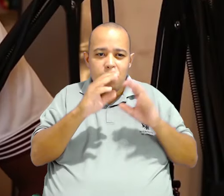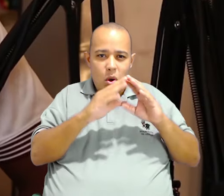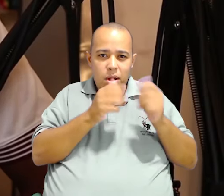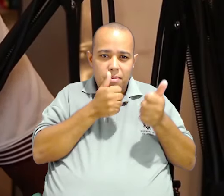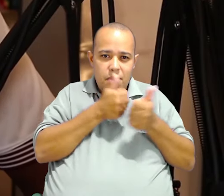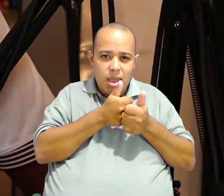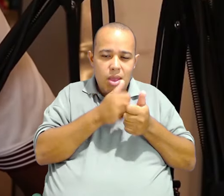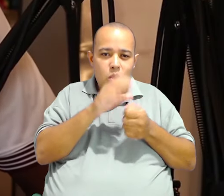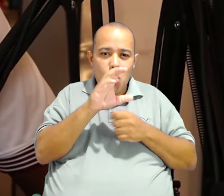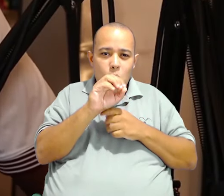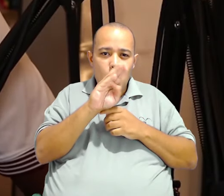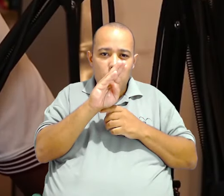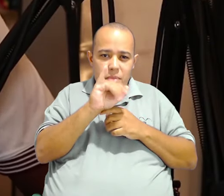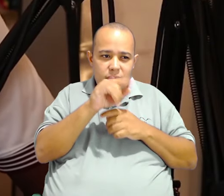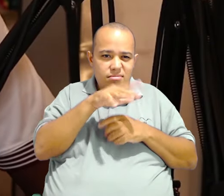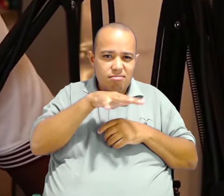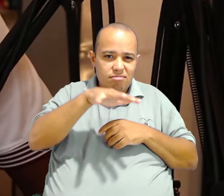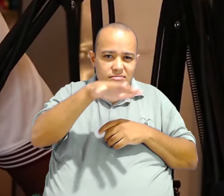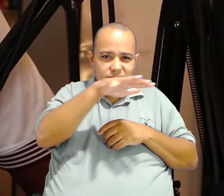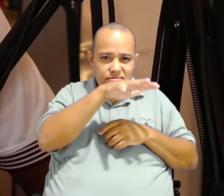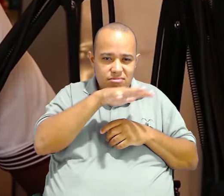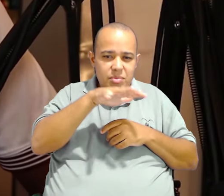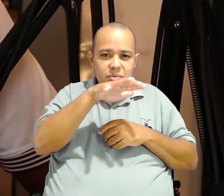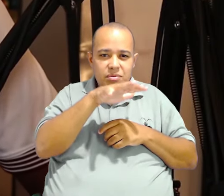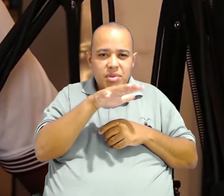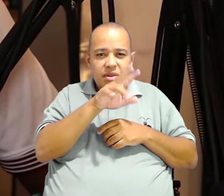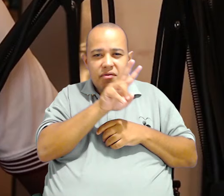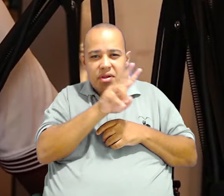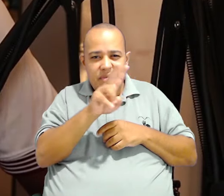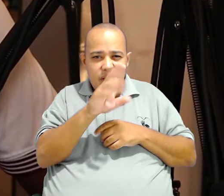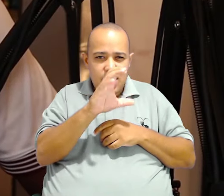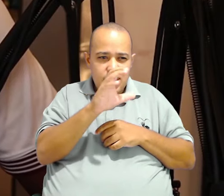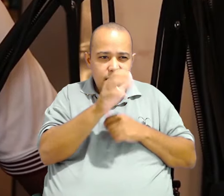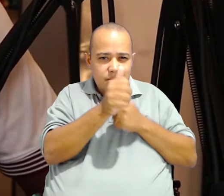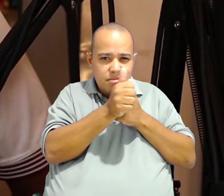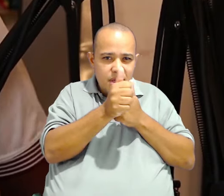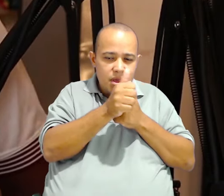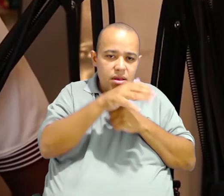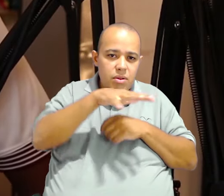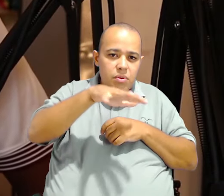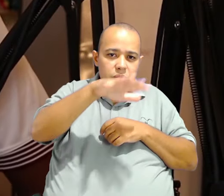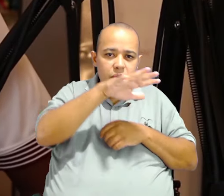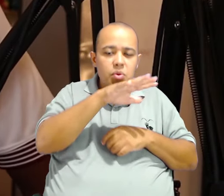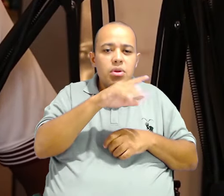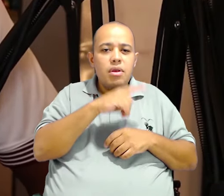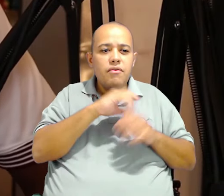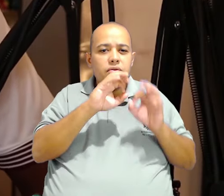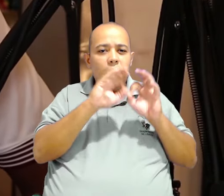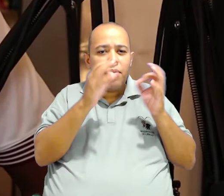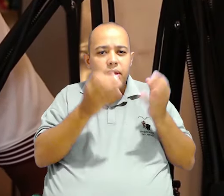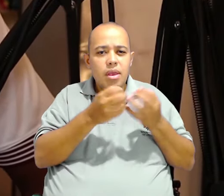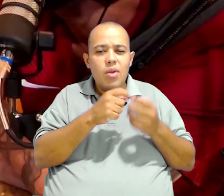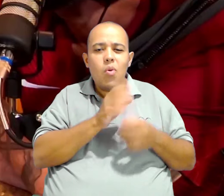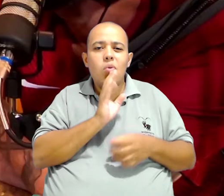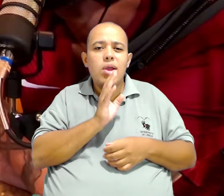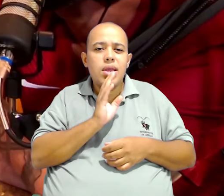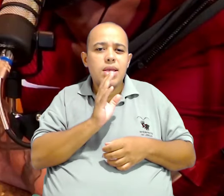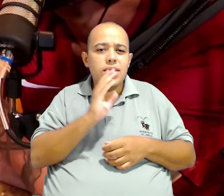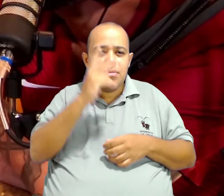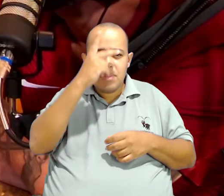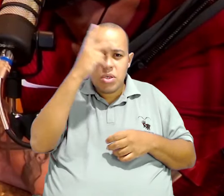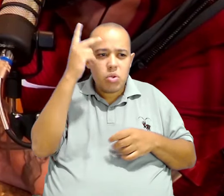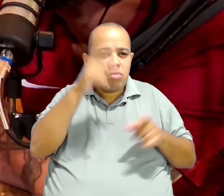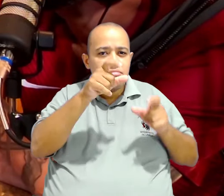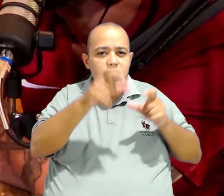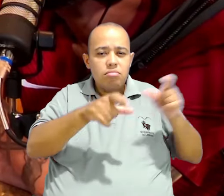lá pro Cobi, a esposa dele, Dona Clara, o sobrinho dele, meu saudoso amigo João Palavrão. Rapaz, os caras fizeram